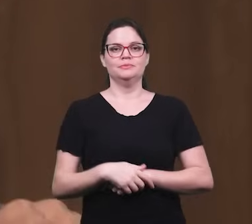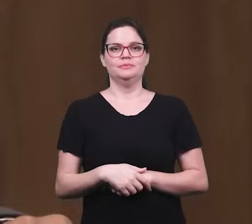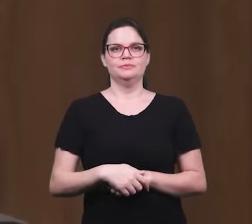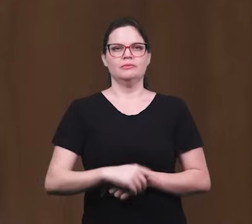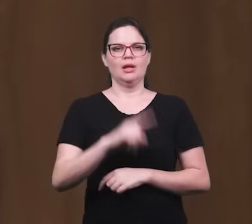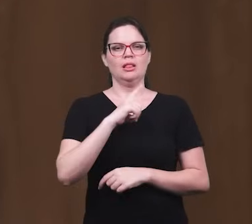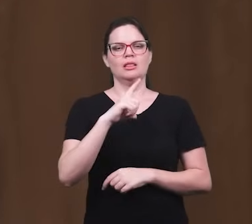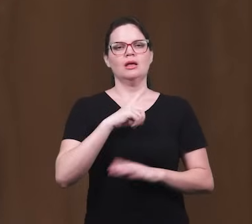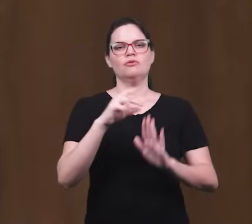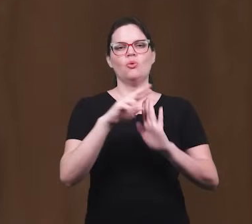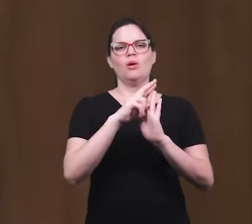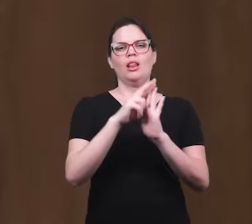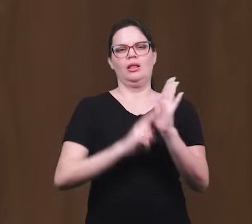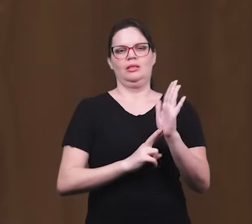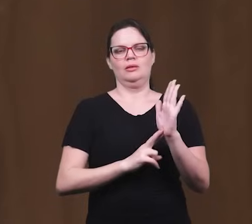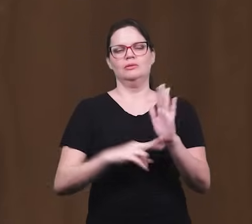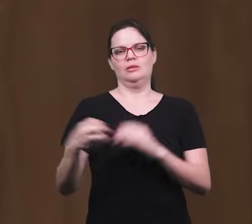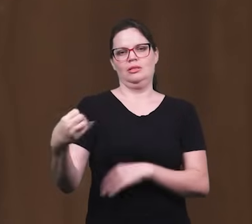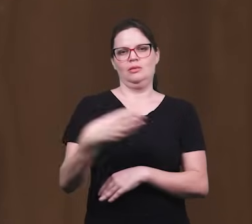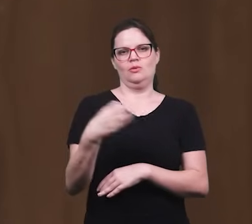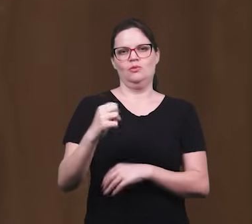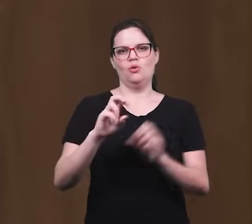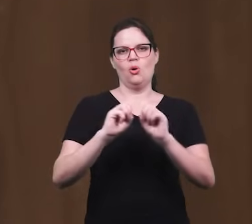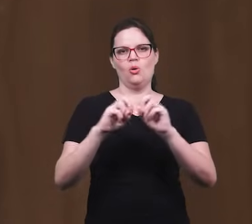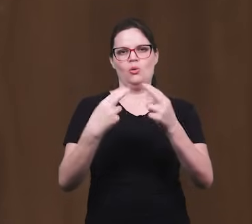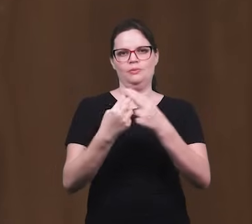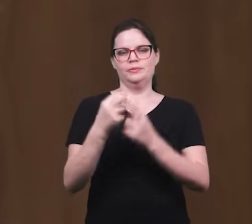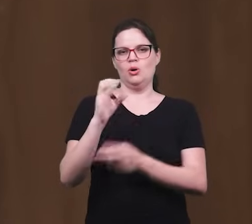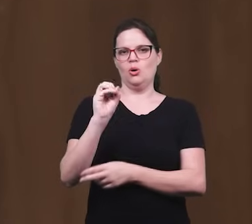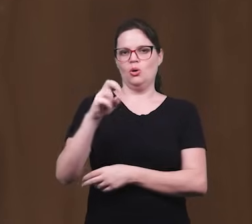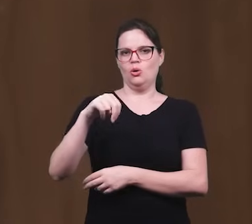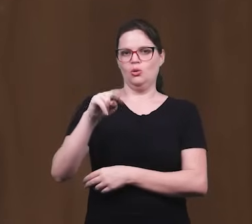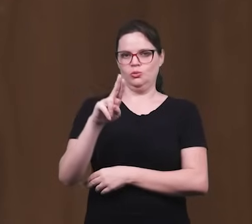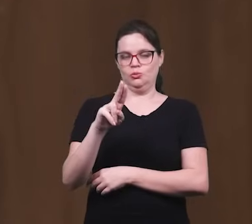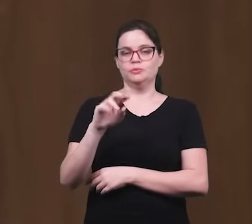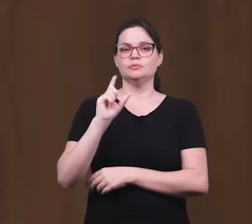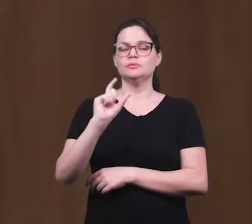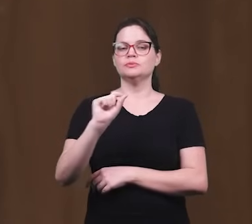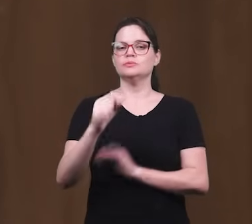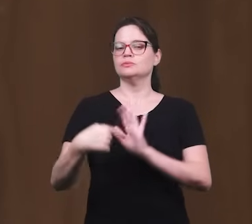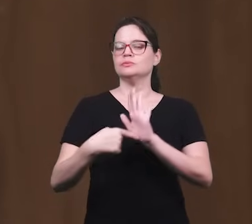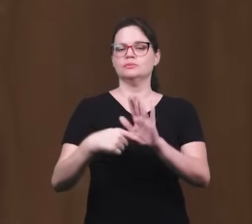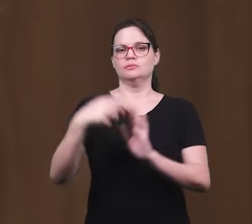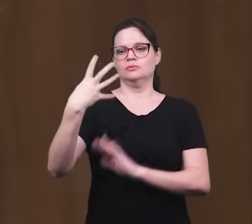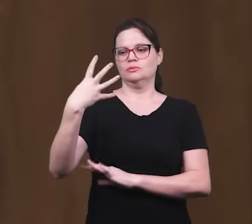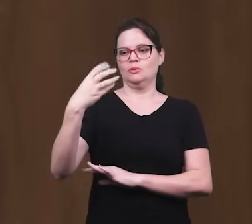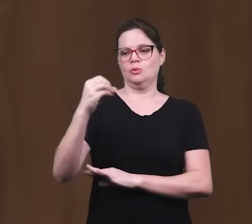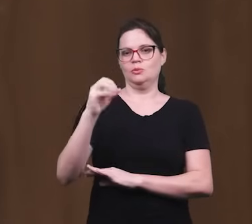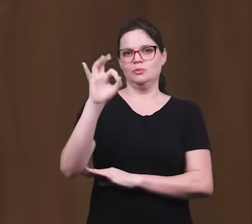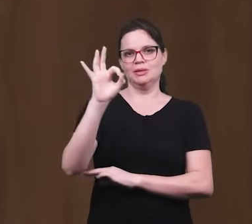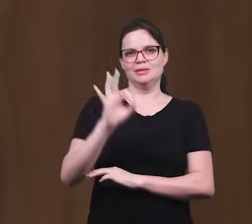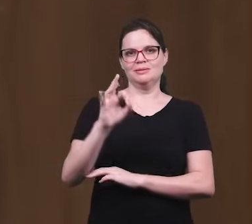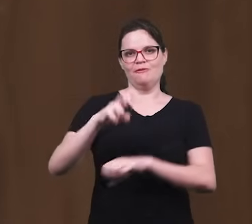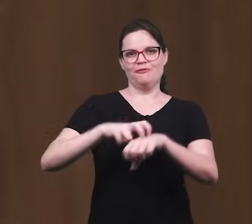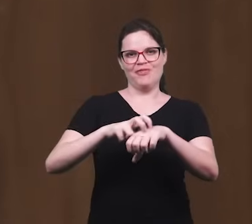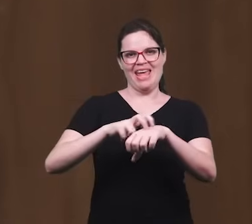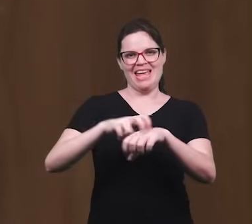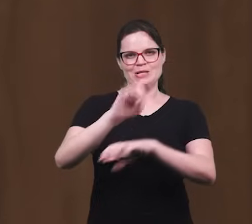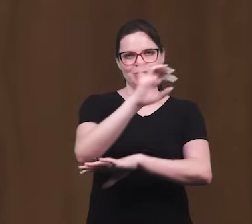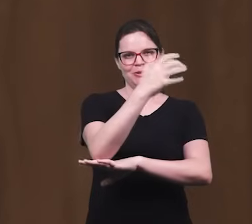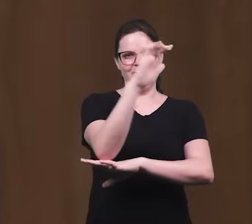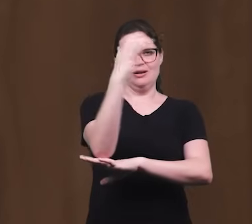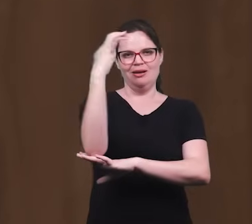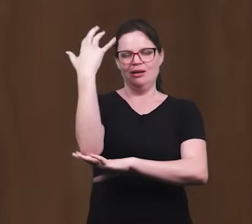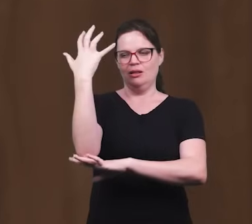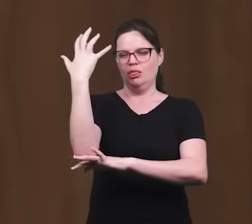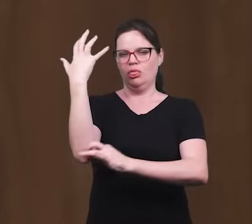relatório recente da ONU que diz que 40% do verde da terra já